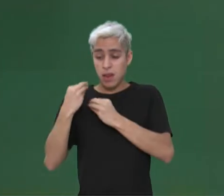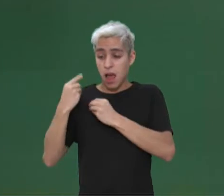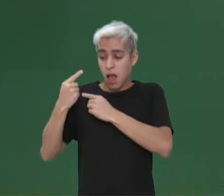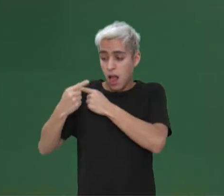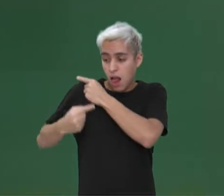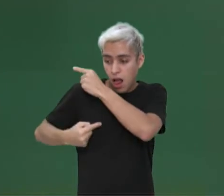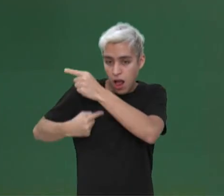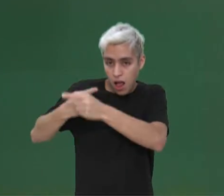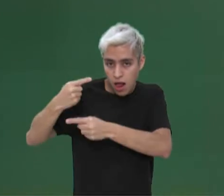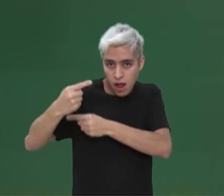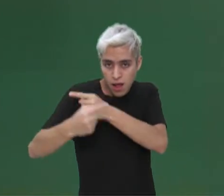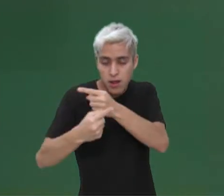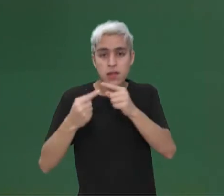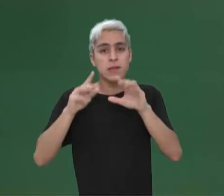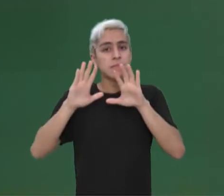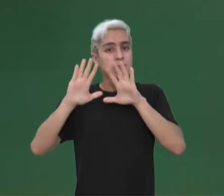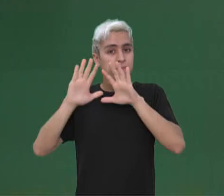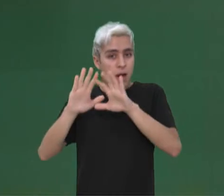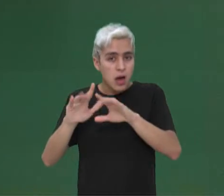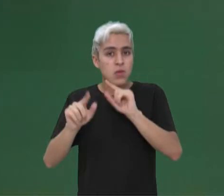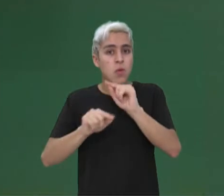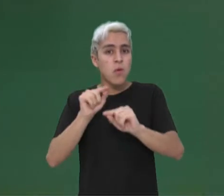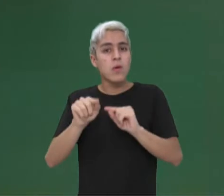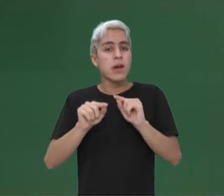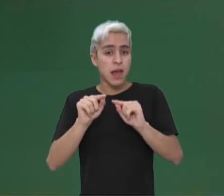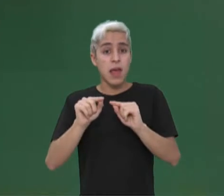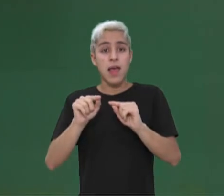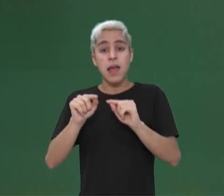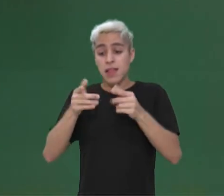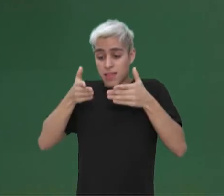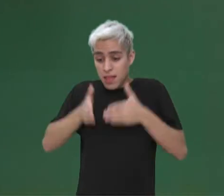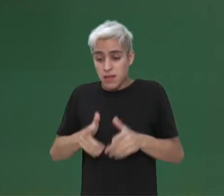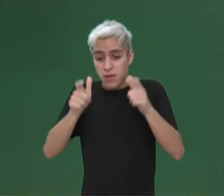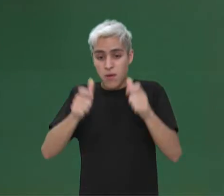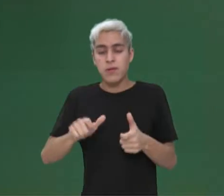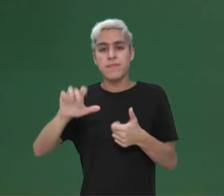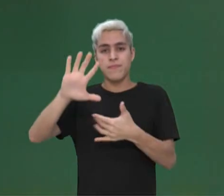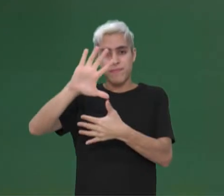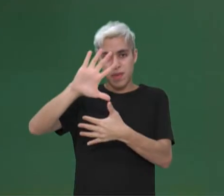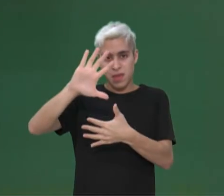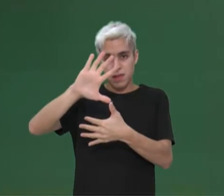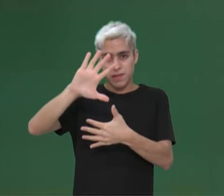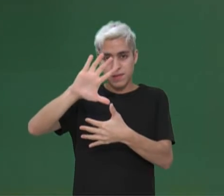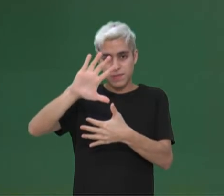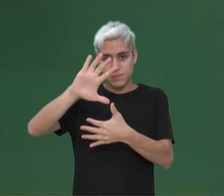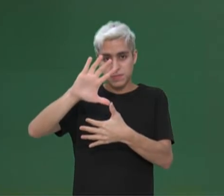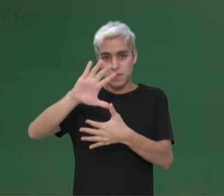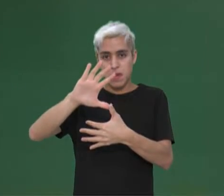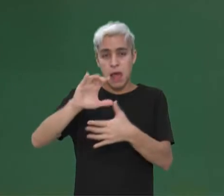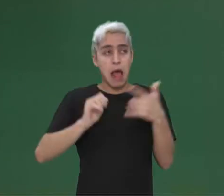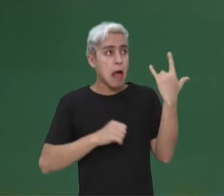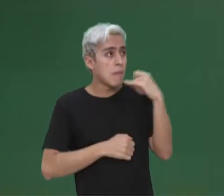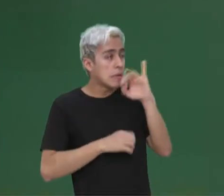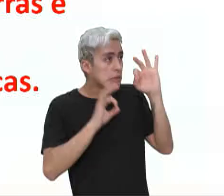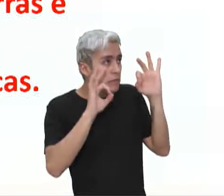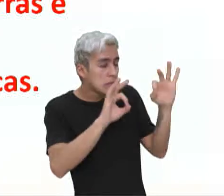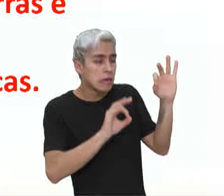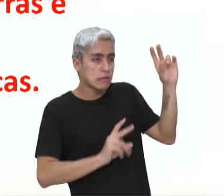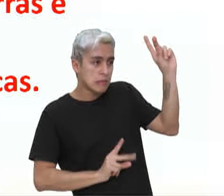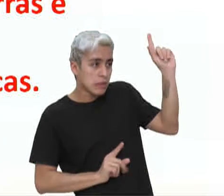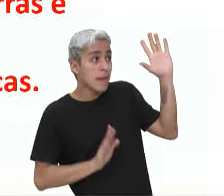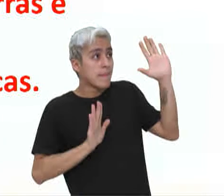eram espanhóis, mas nascidos na América. Filhos de